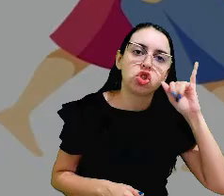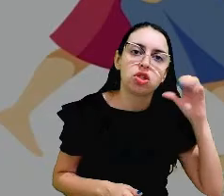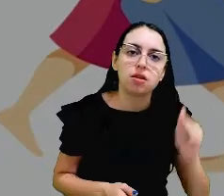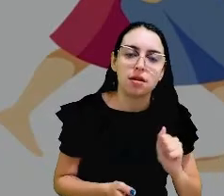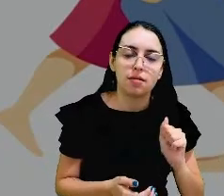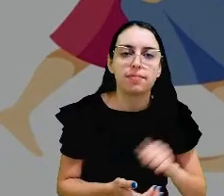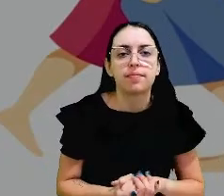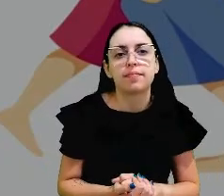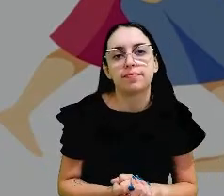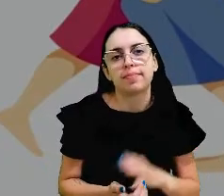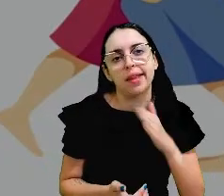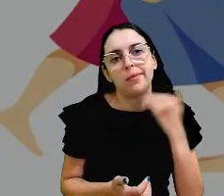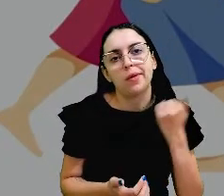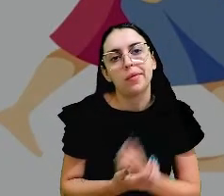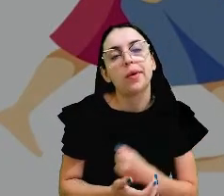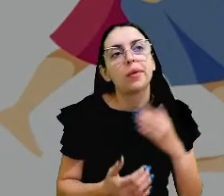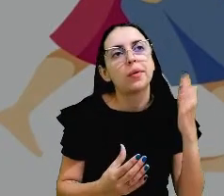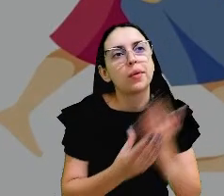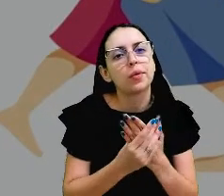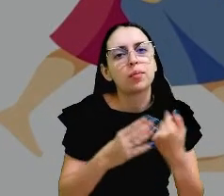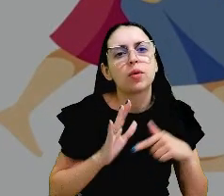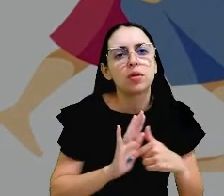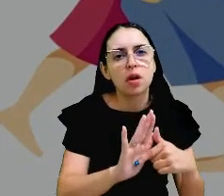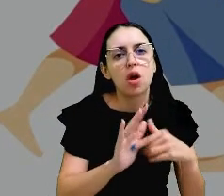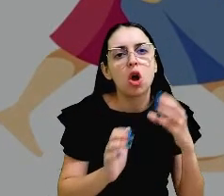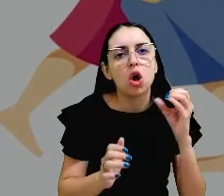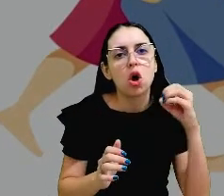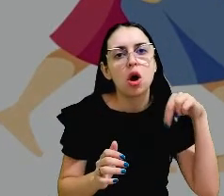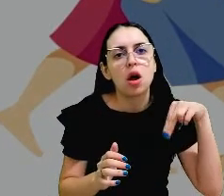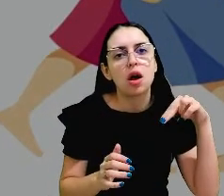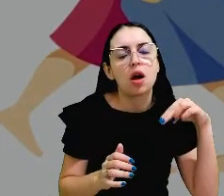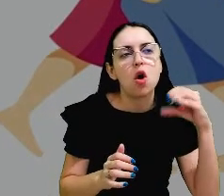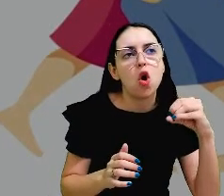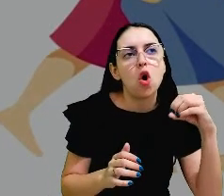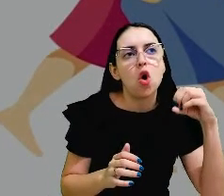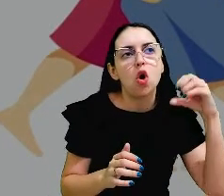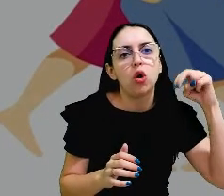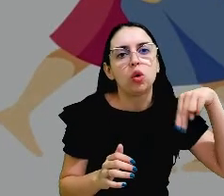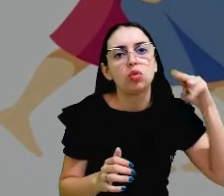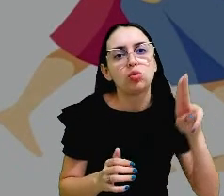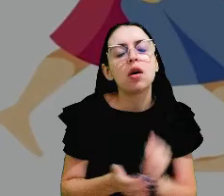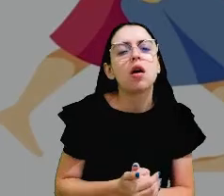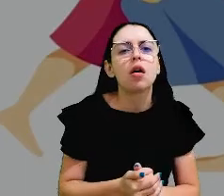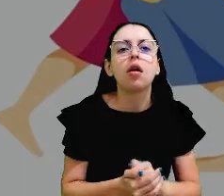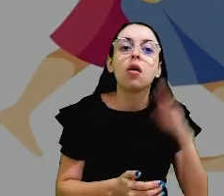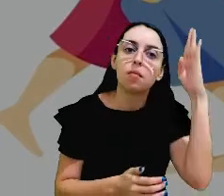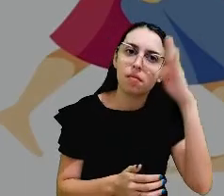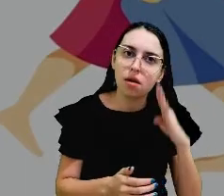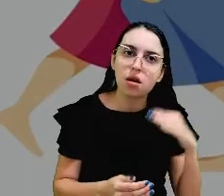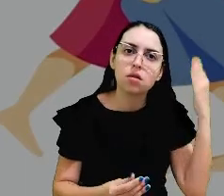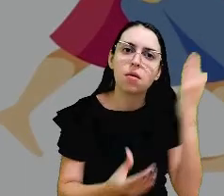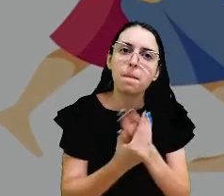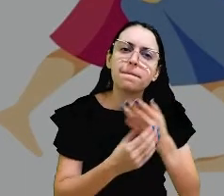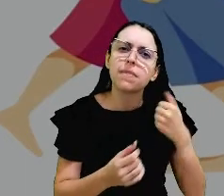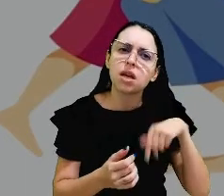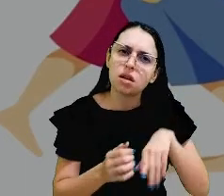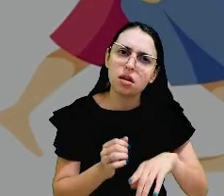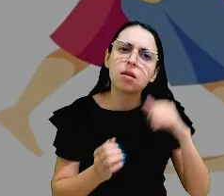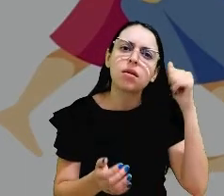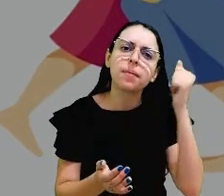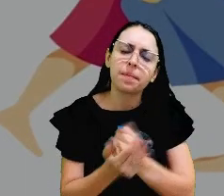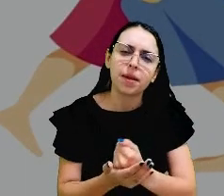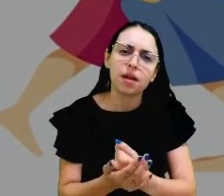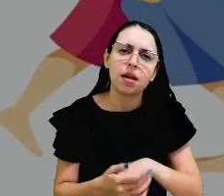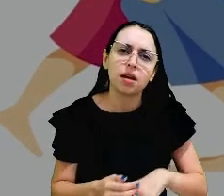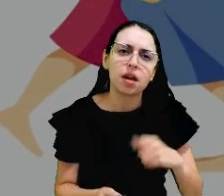hemorragia. O caso foi levado ao Comitê CIDO da ONU, e o Brasil foi condenado ao pagamento de uma